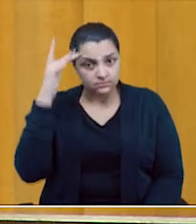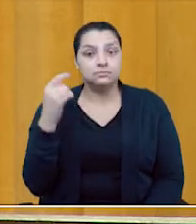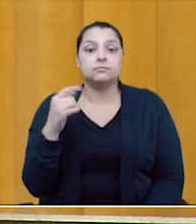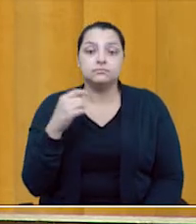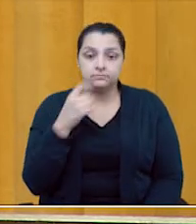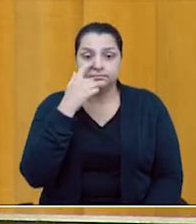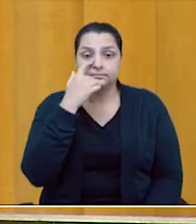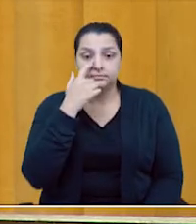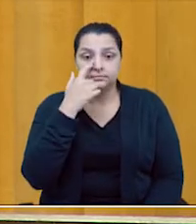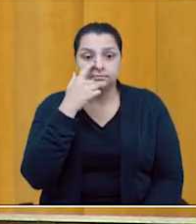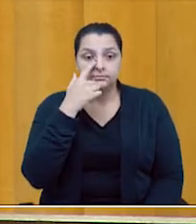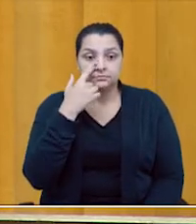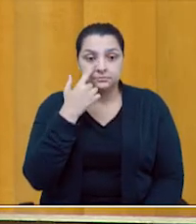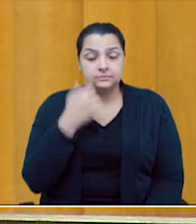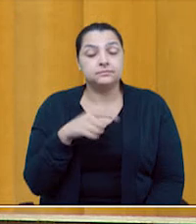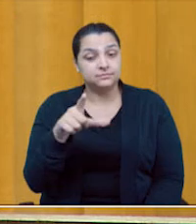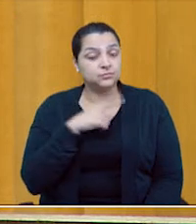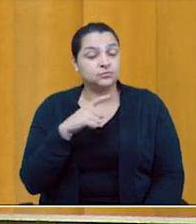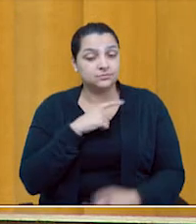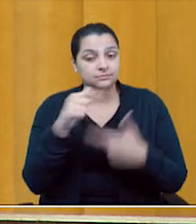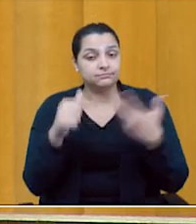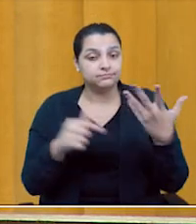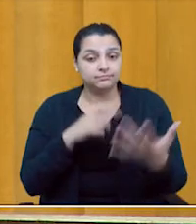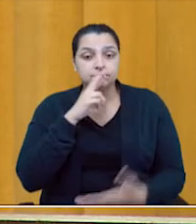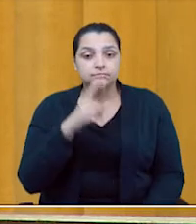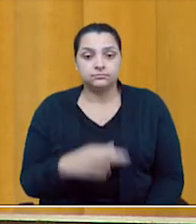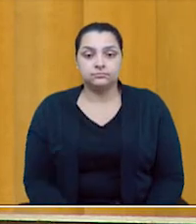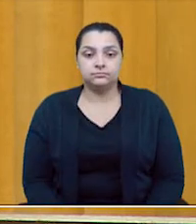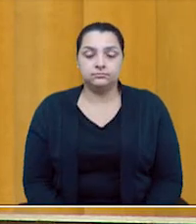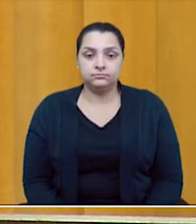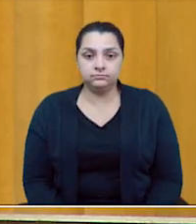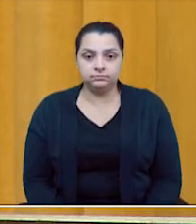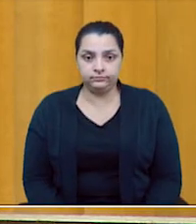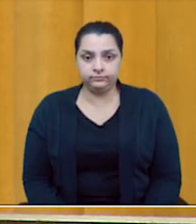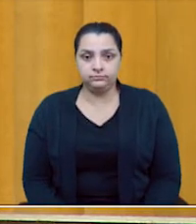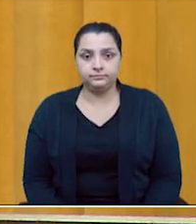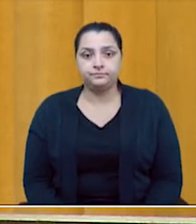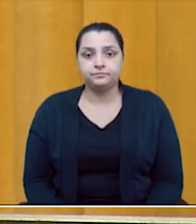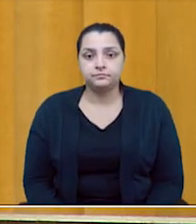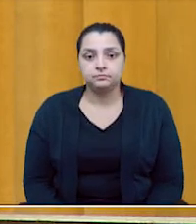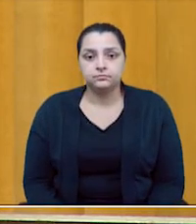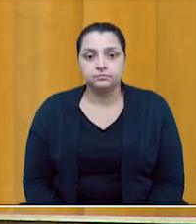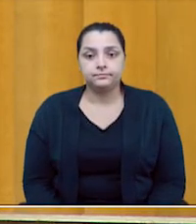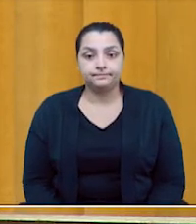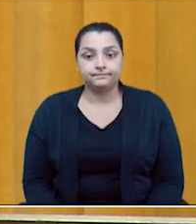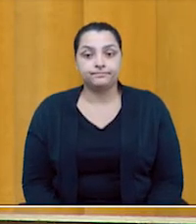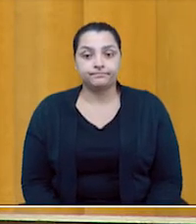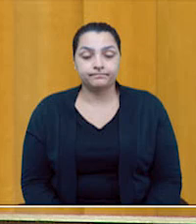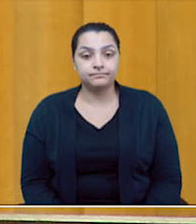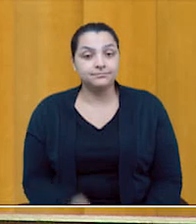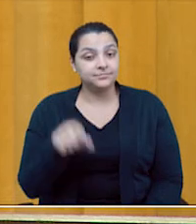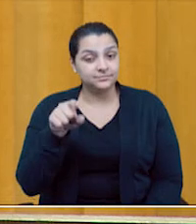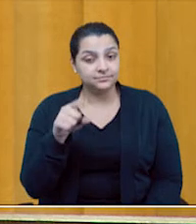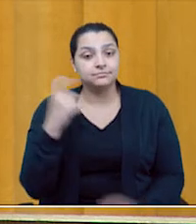Isso tem uma série de implicações. E isso é algo extremamente